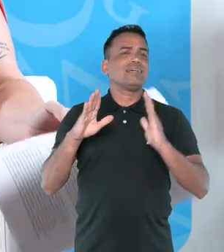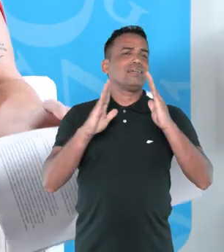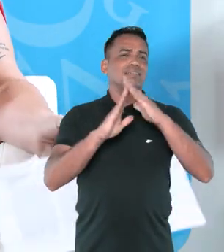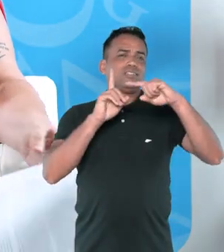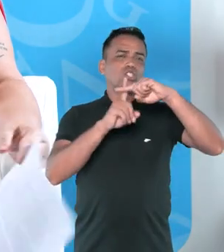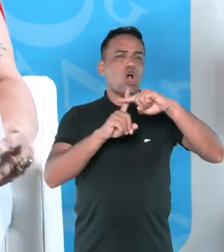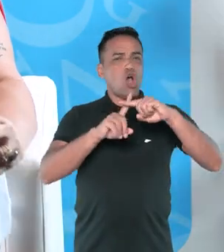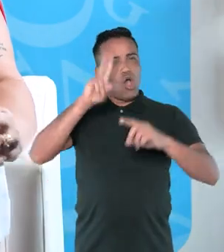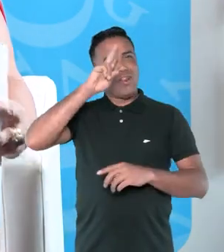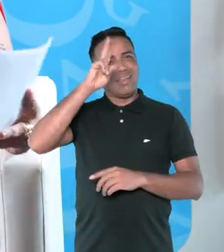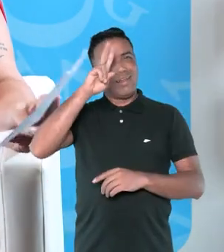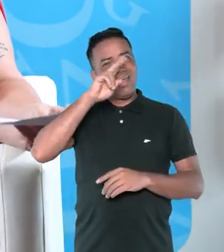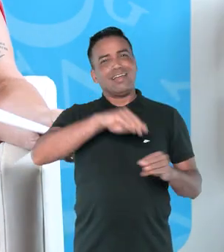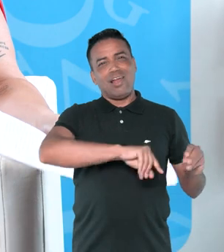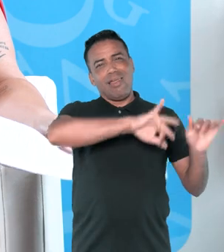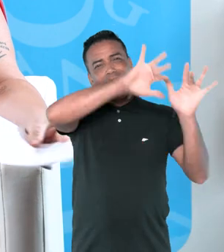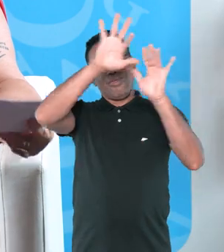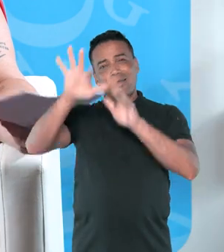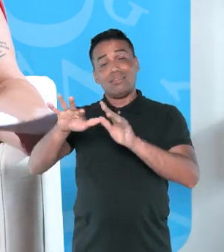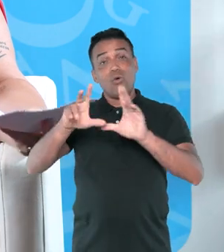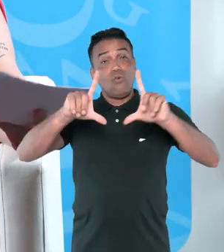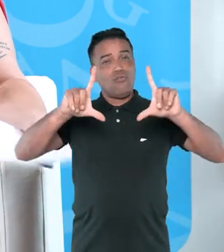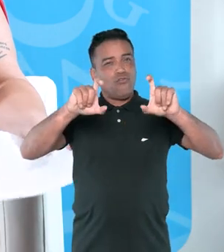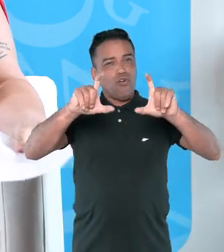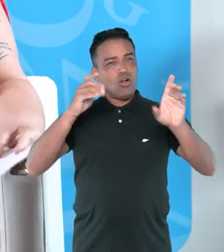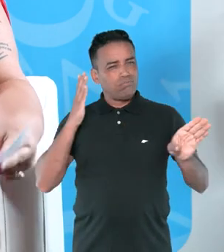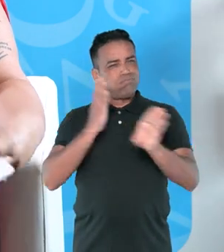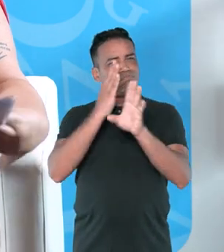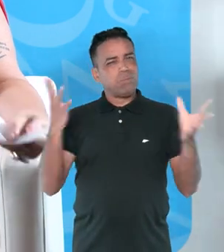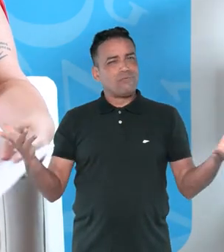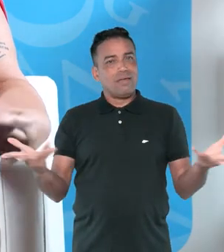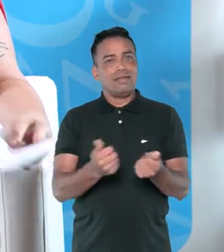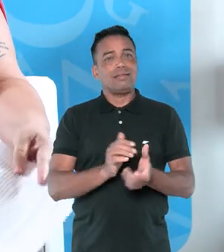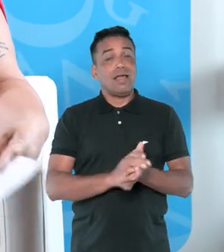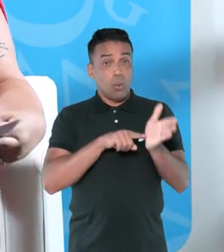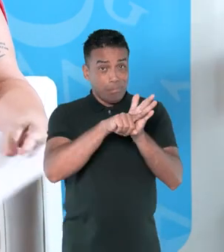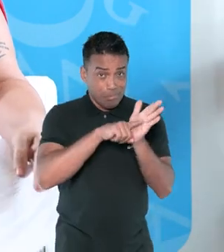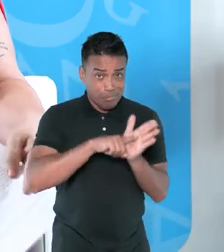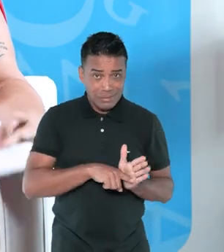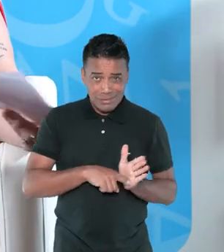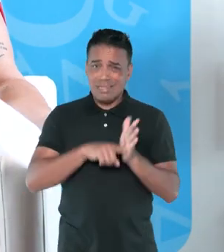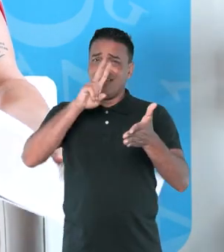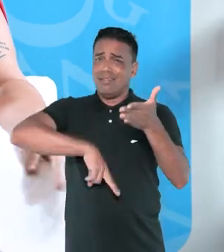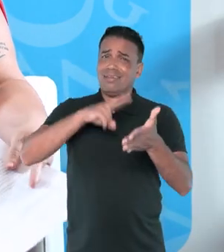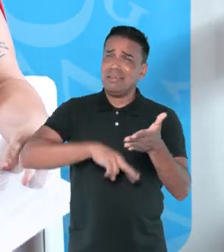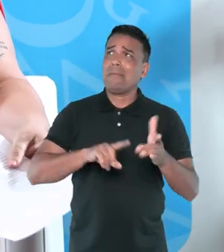achei legal, é uma foto impactante, essa foto da igreja coberta, e pesquisei, li muita coisa,